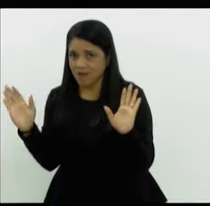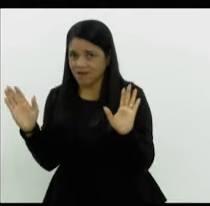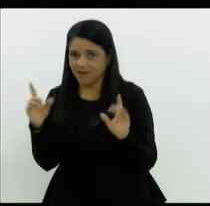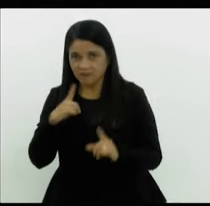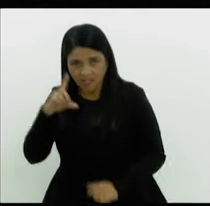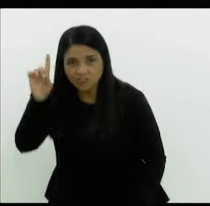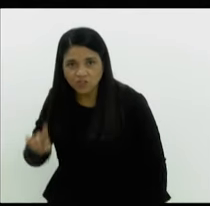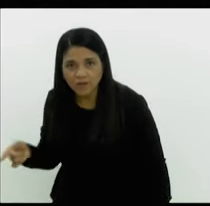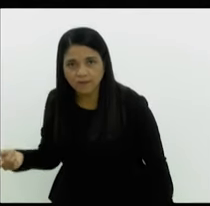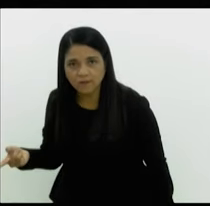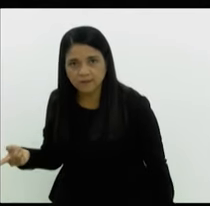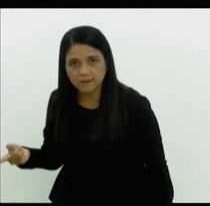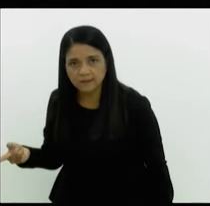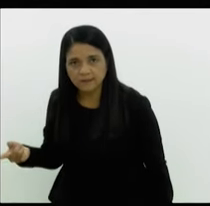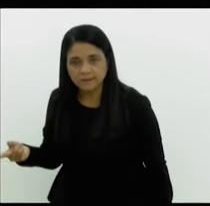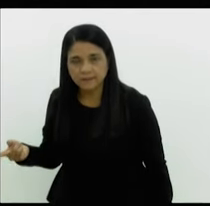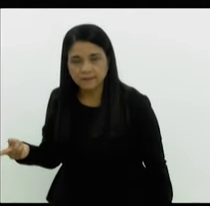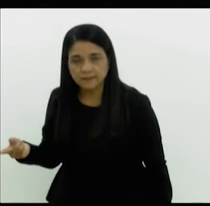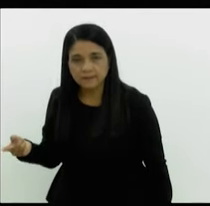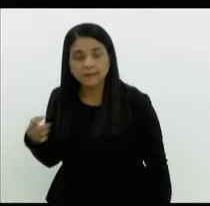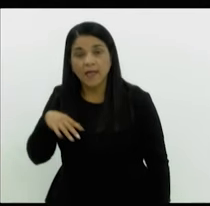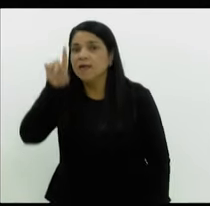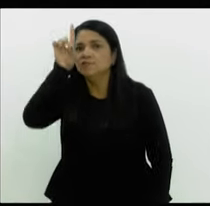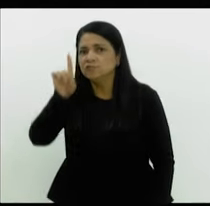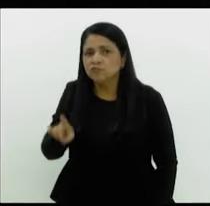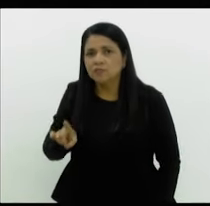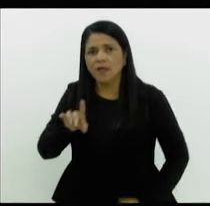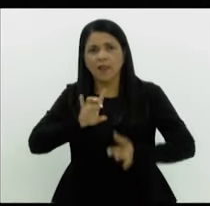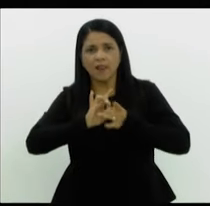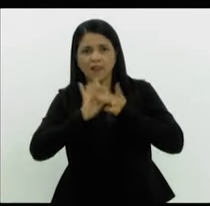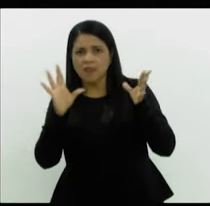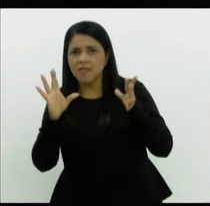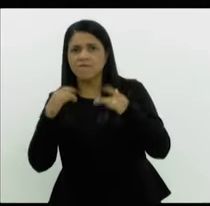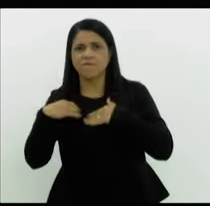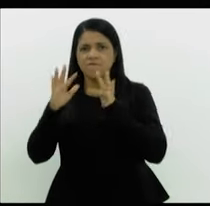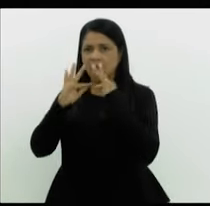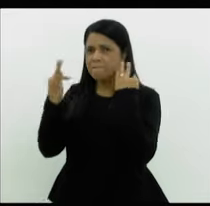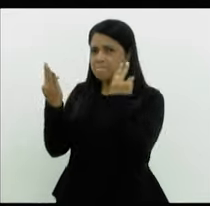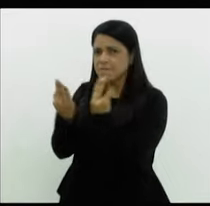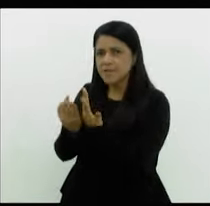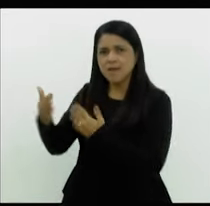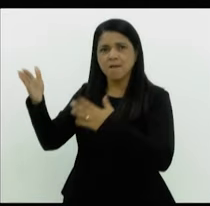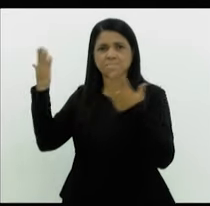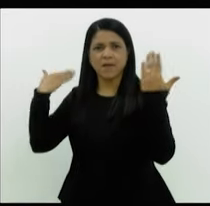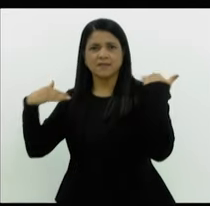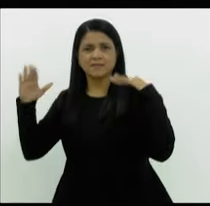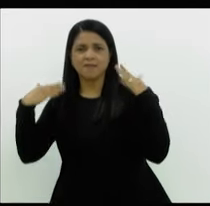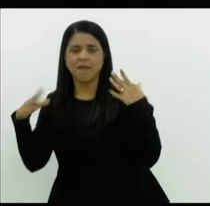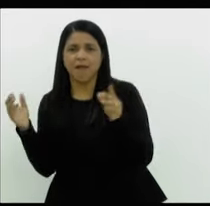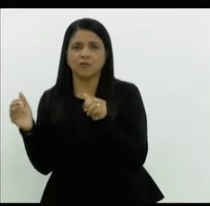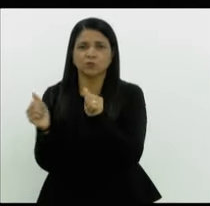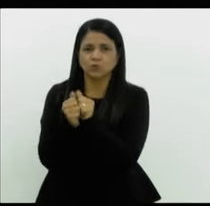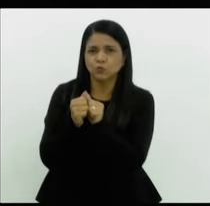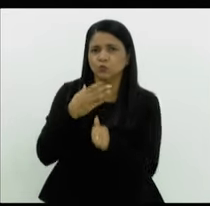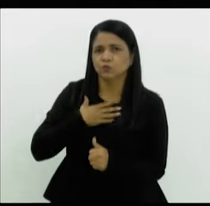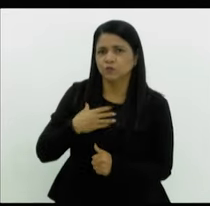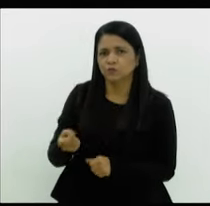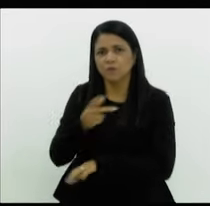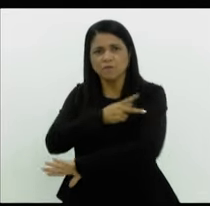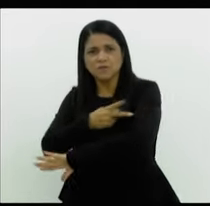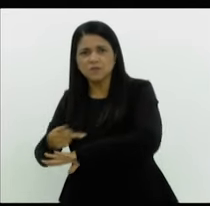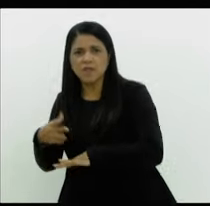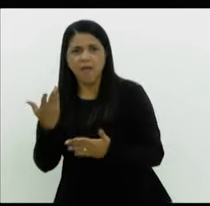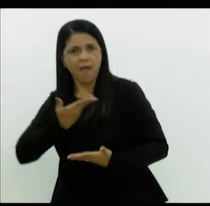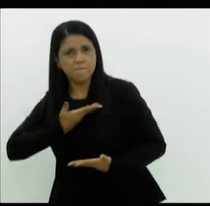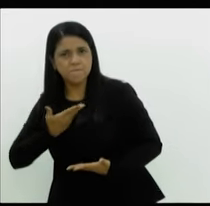direitos. Terá o direito de conviver livremente com sua família, de passear com seus filhos, de visitar seus